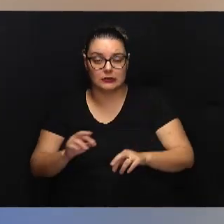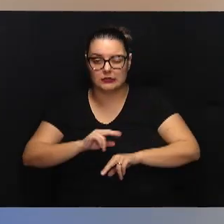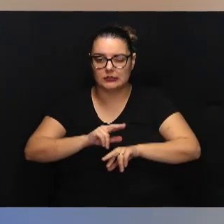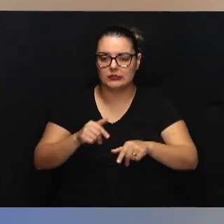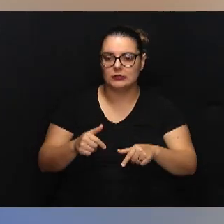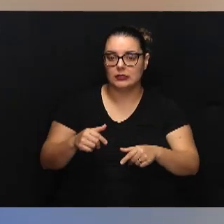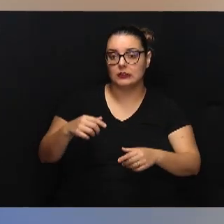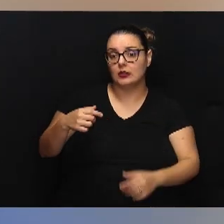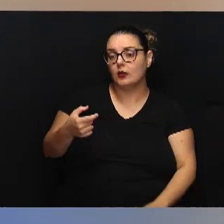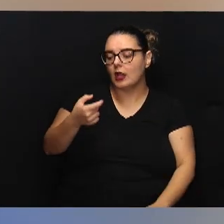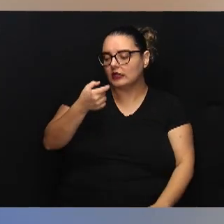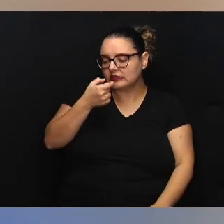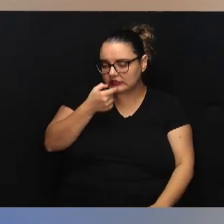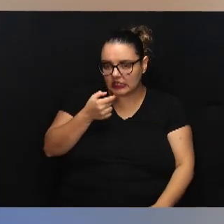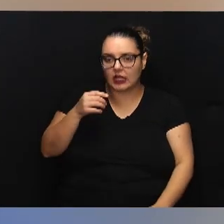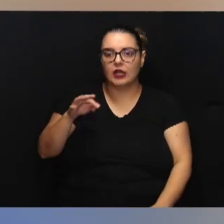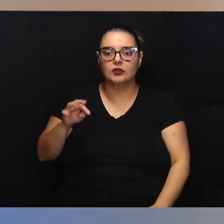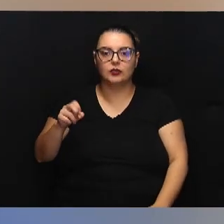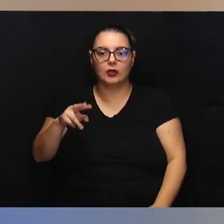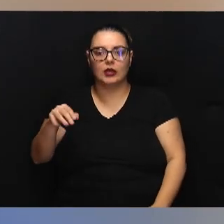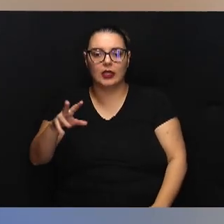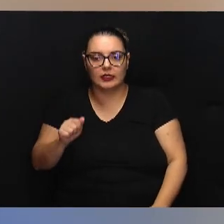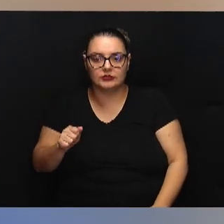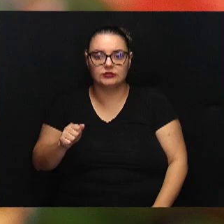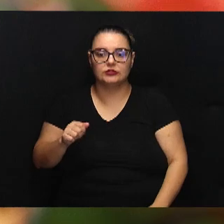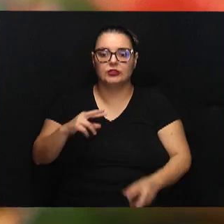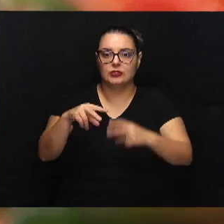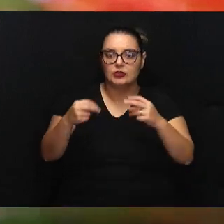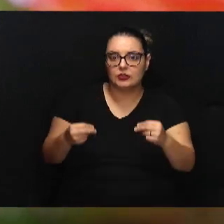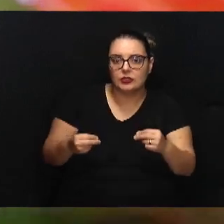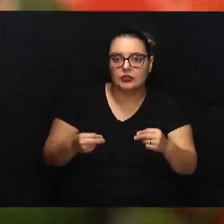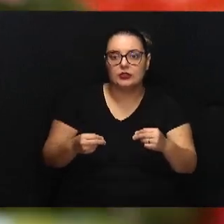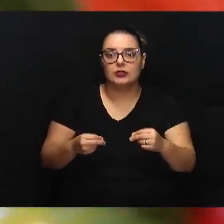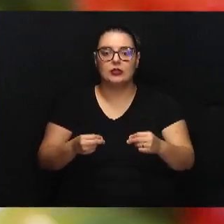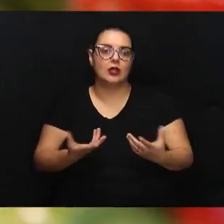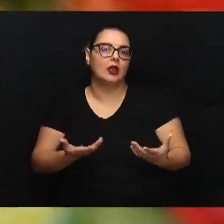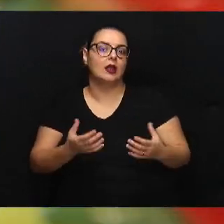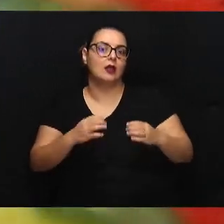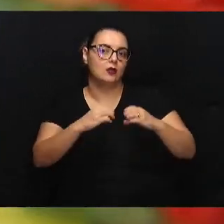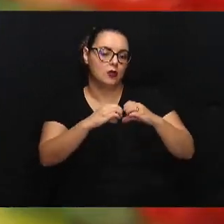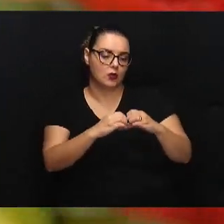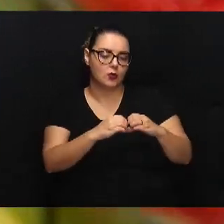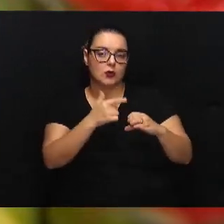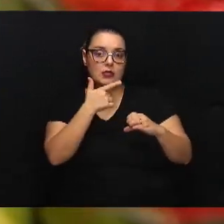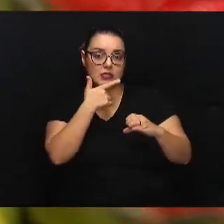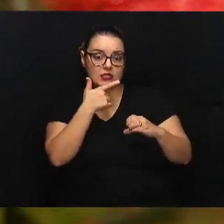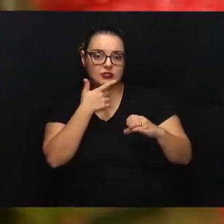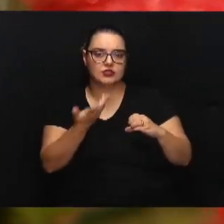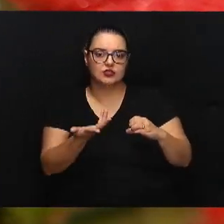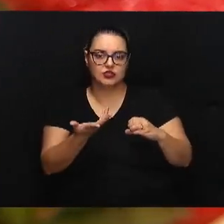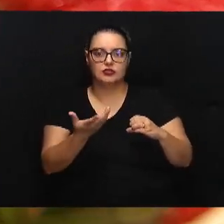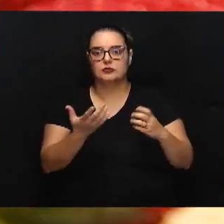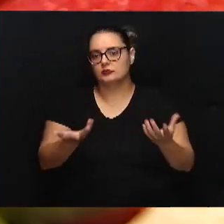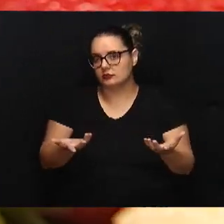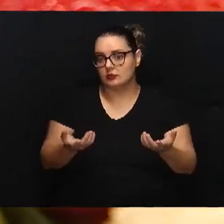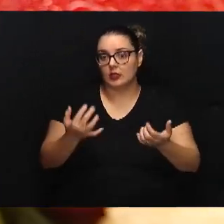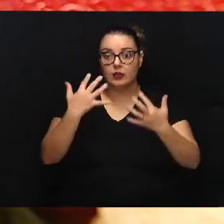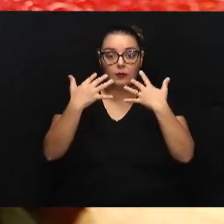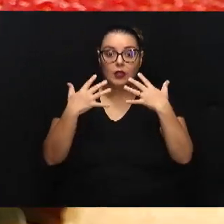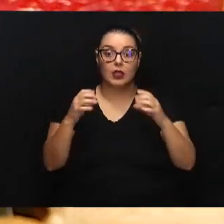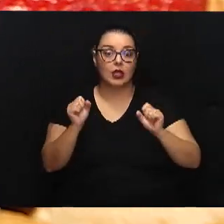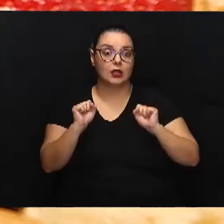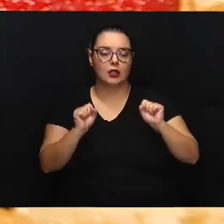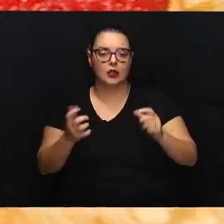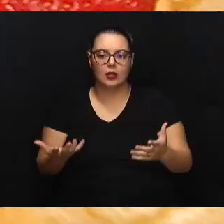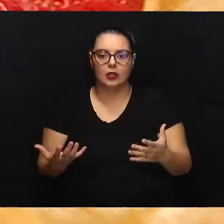com a fitinha, o queijinho que vai com o coraçãozinho. Essas coisas encantam as pessoas. As pessoas, elas gostam, elas se sentem